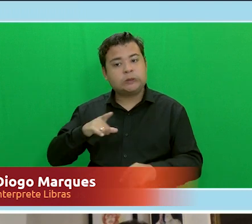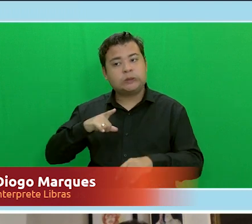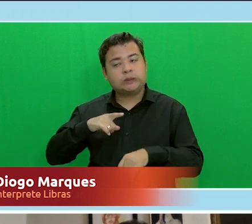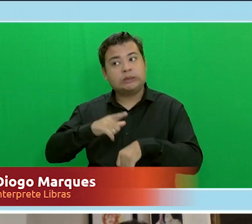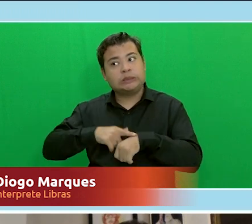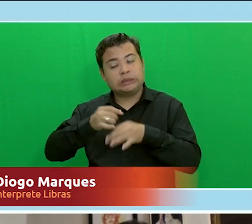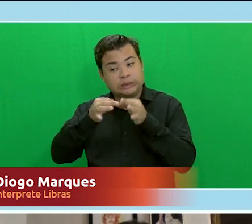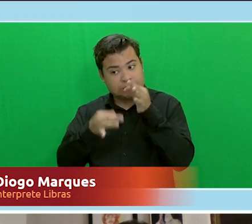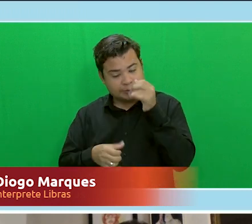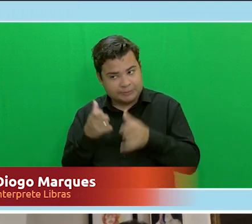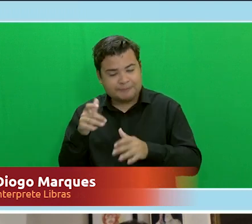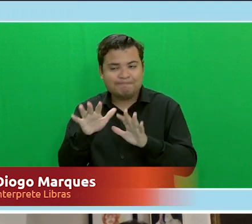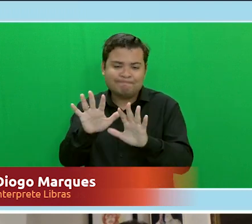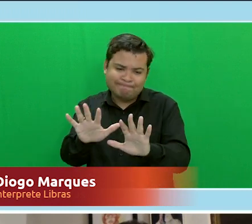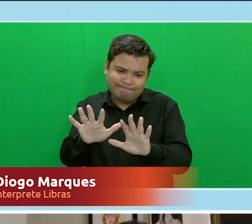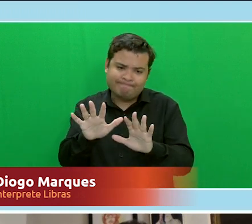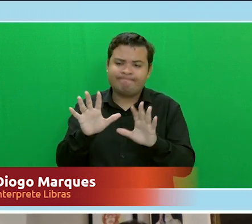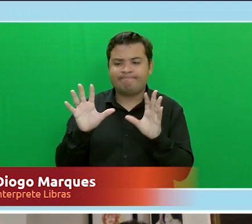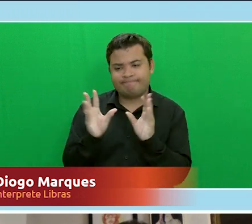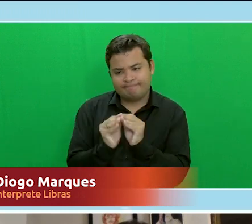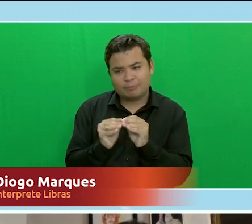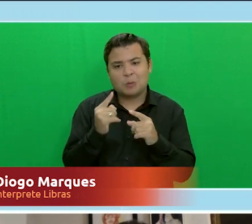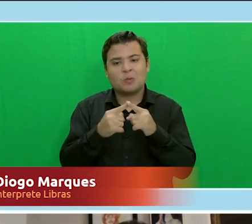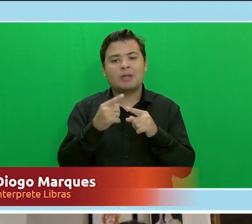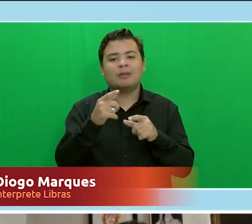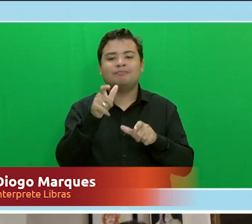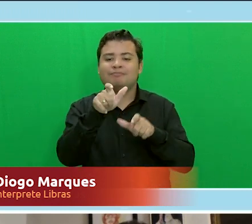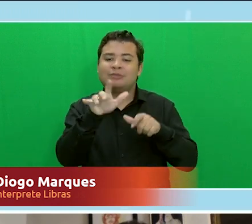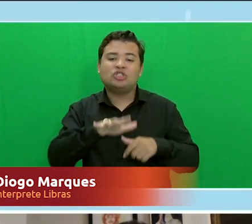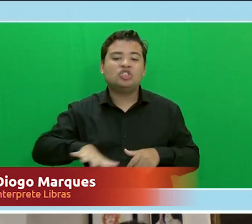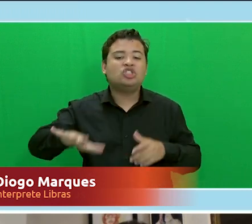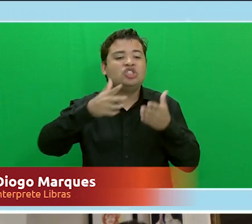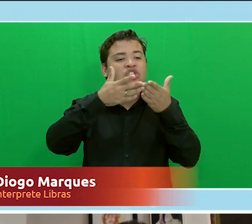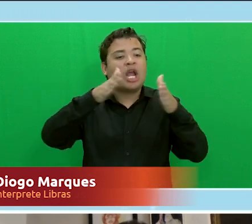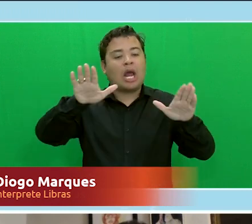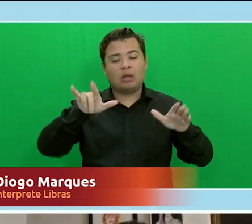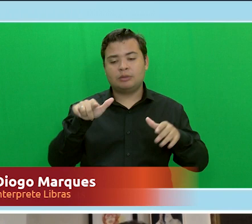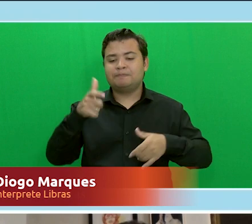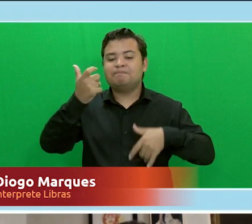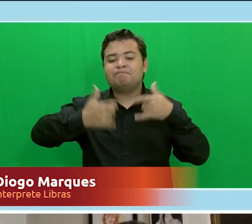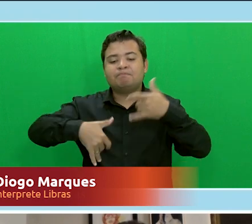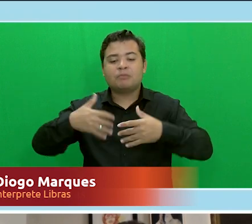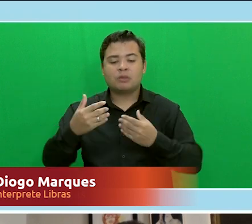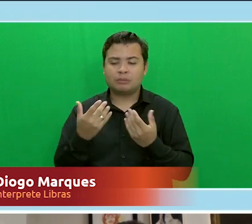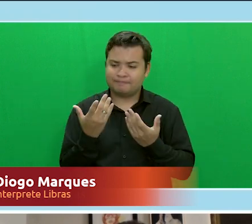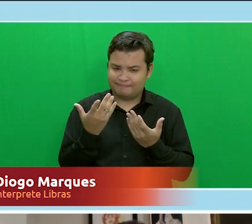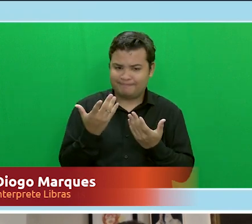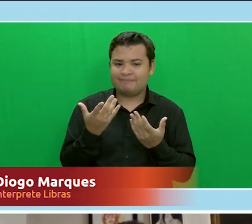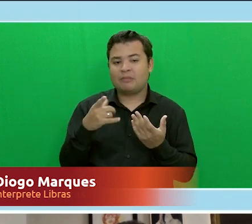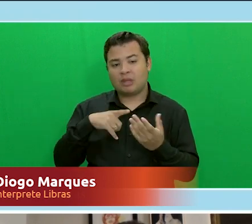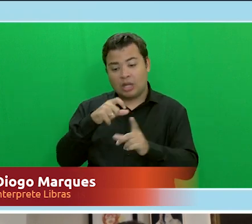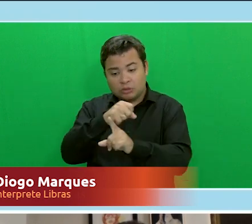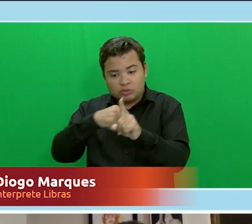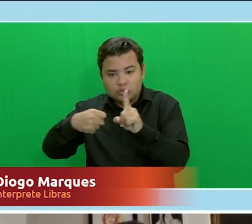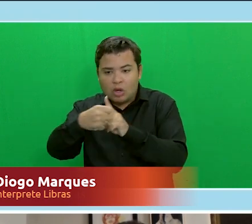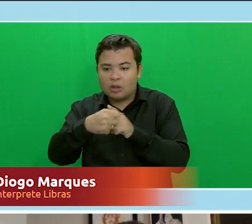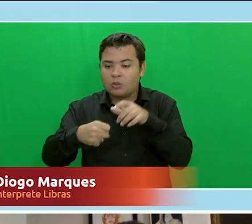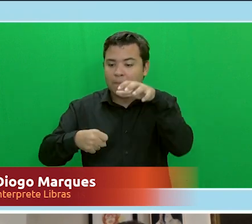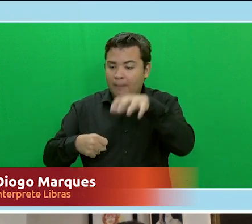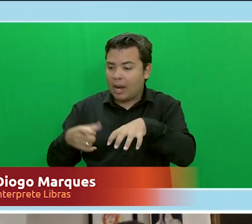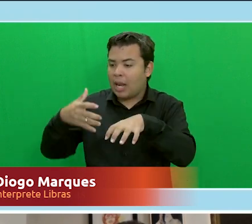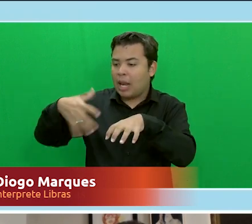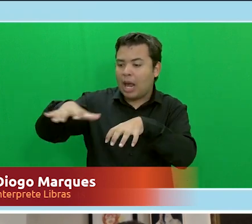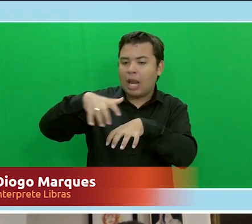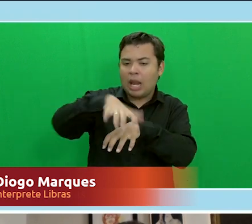complexo, que levaria muito tempo para explicar, mas para o nosso público mais amplo, geral, como é que a gente pode explicar isso? O que é